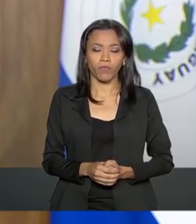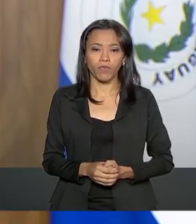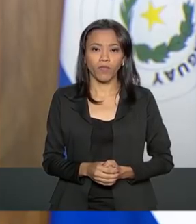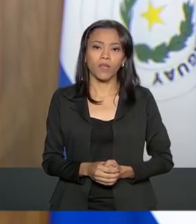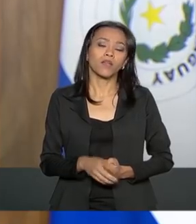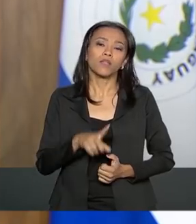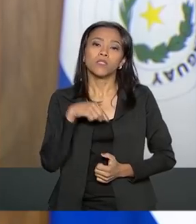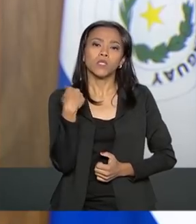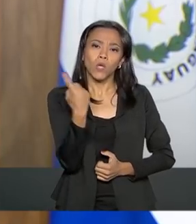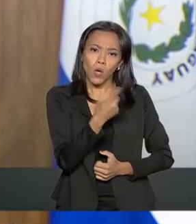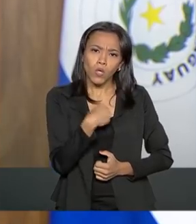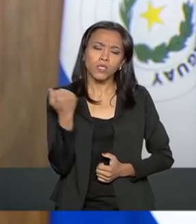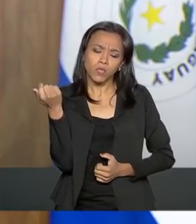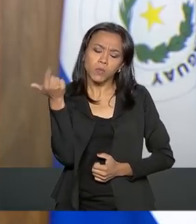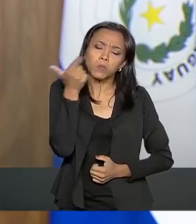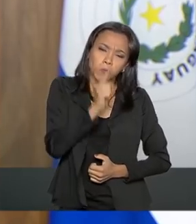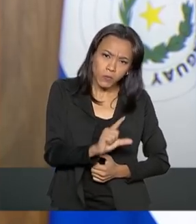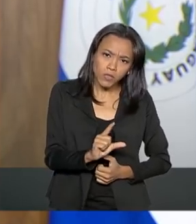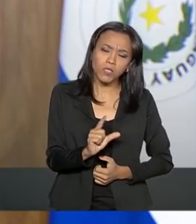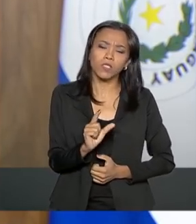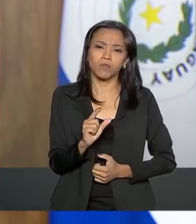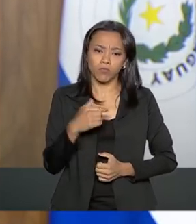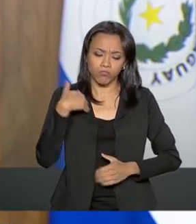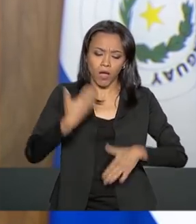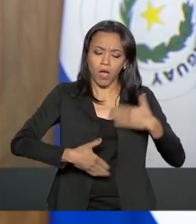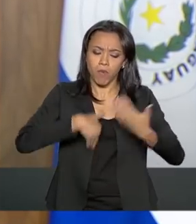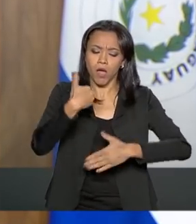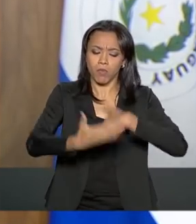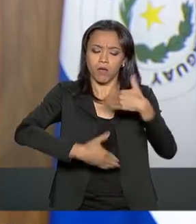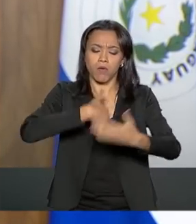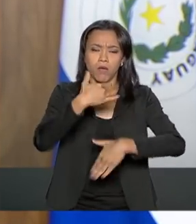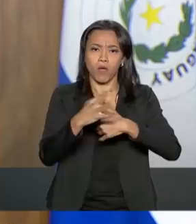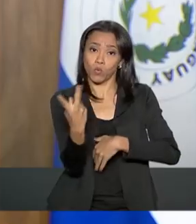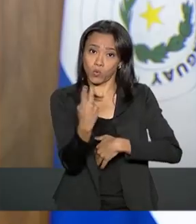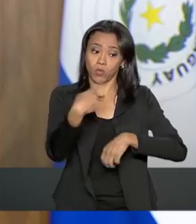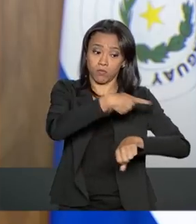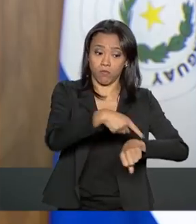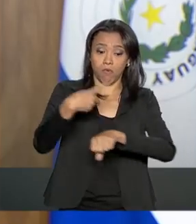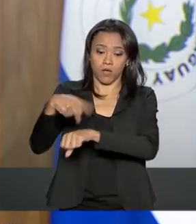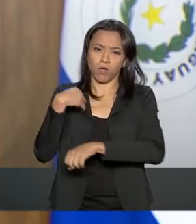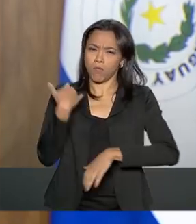que podemos desenvolver-nos de forma mútua, gerando